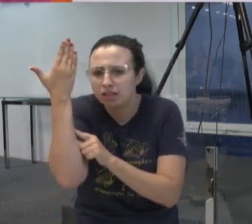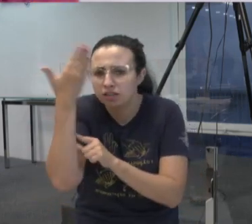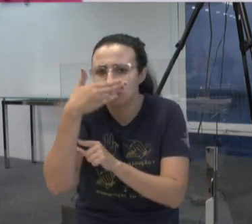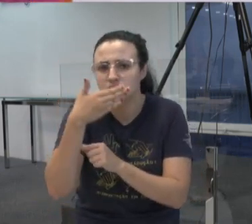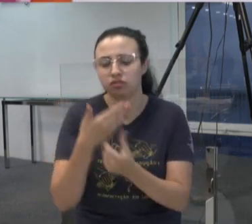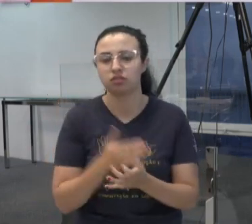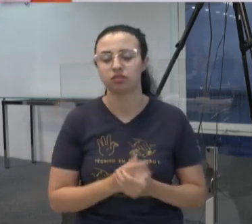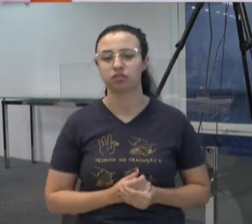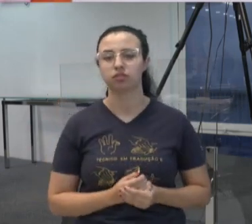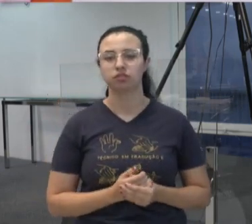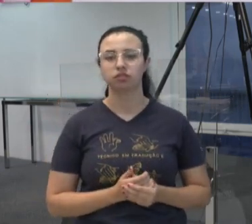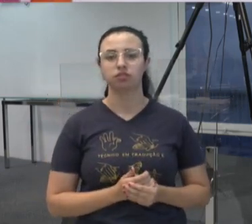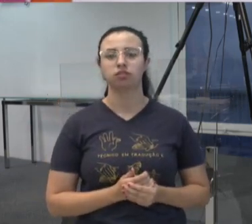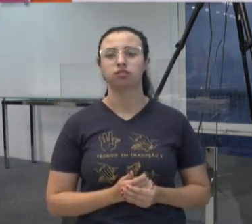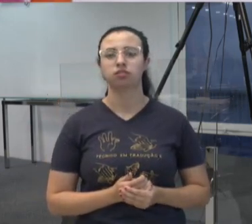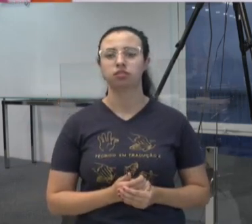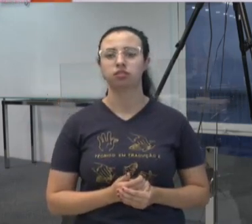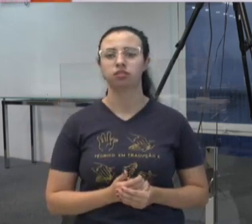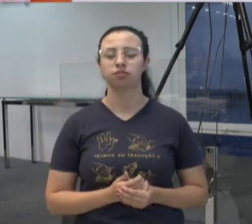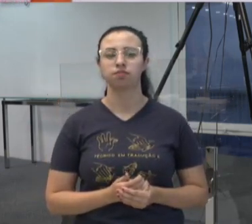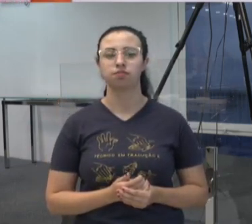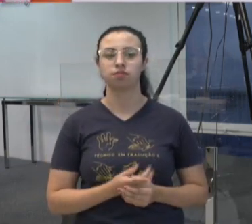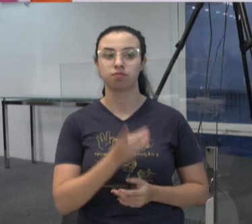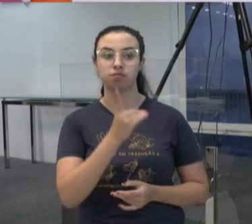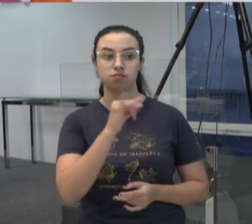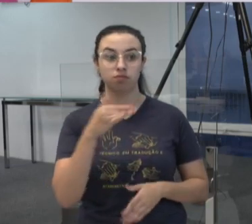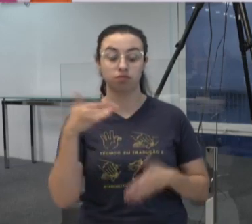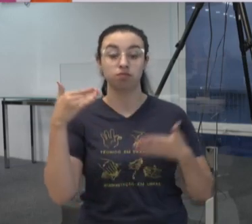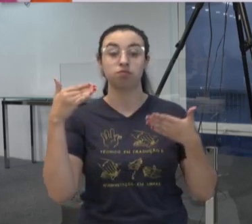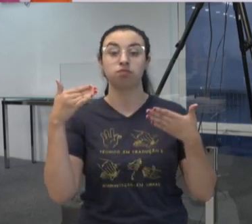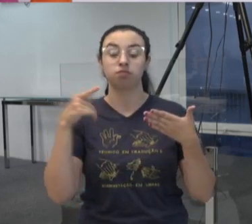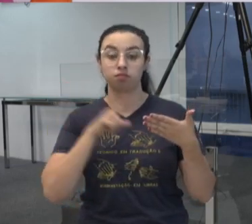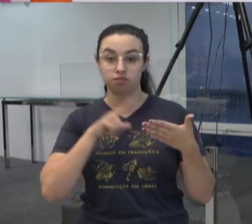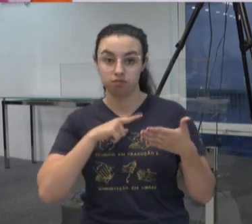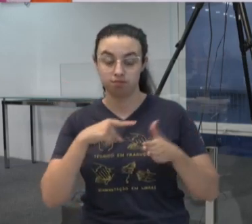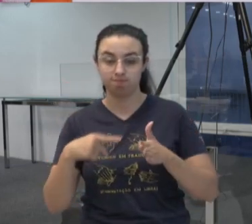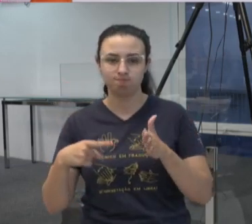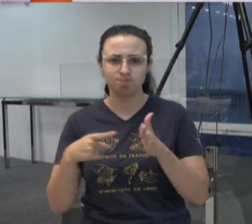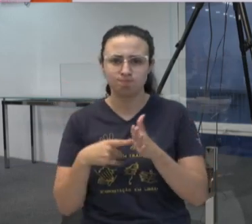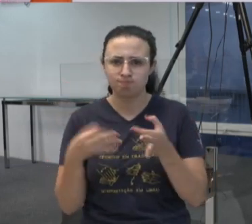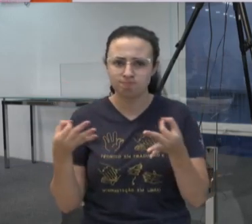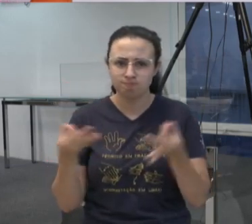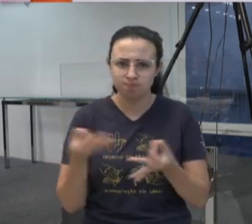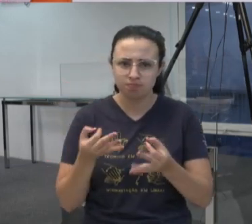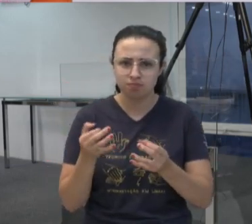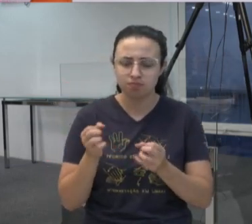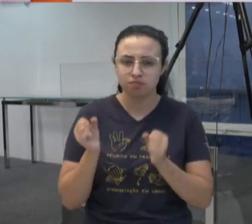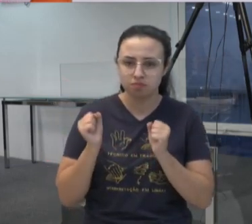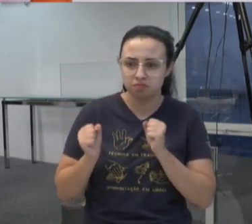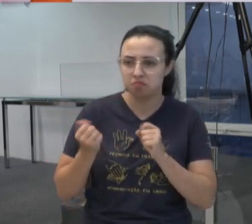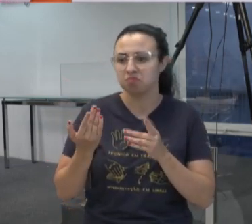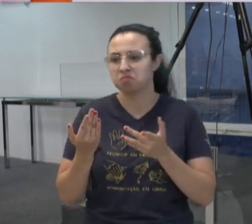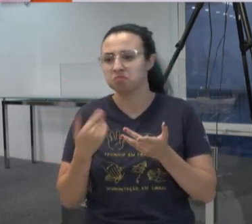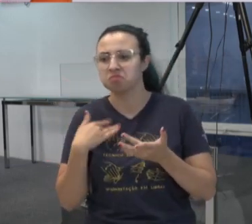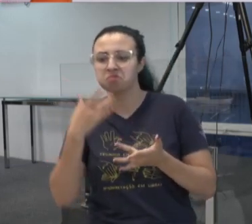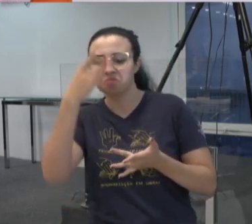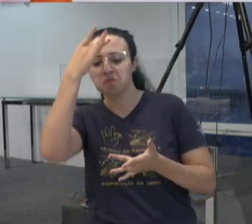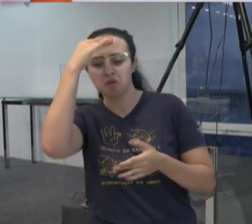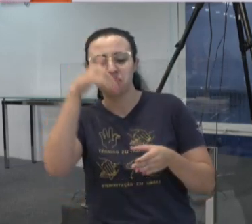claro, vamos virar o disco. O dia que chega uma denúncia bem feita, que possa me convencer, votarei a favor.